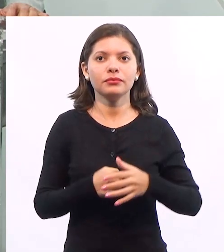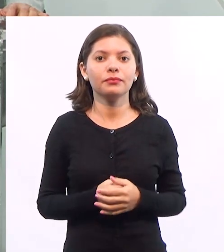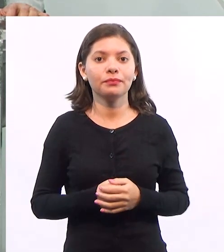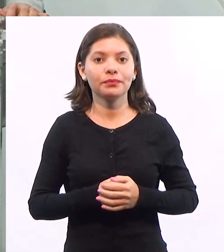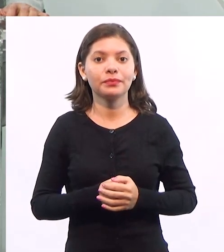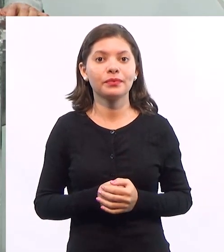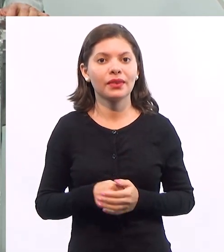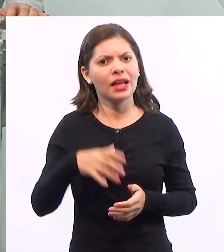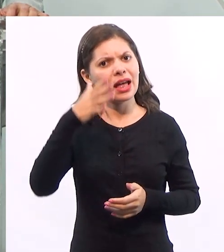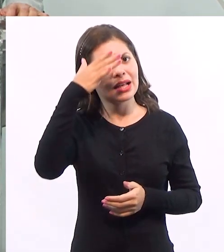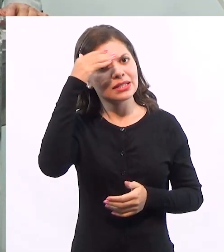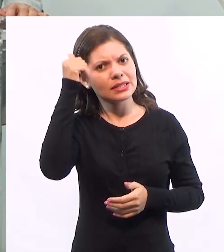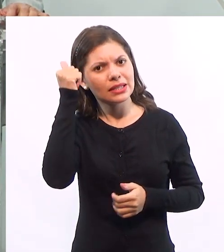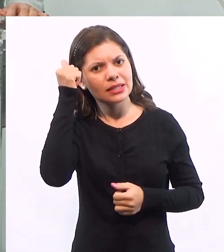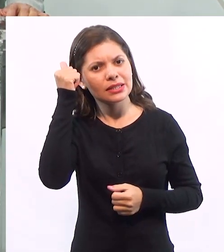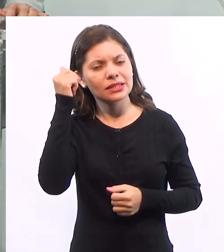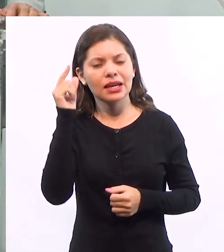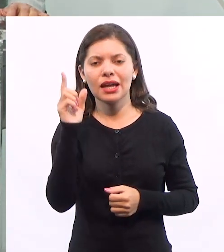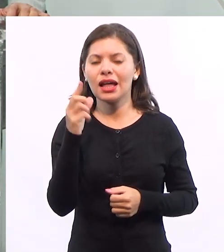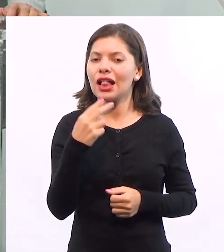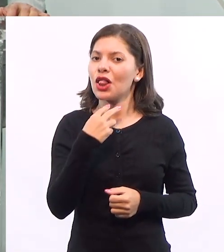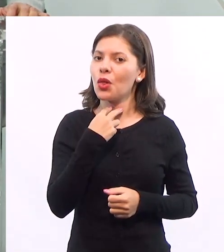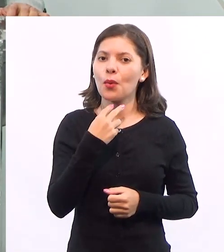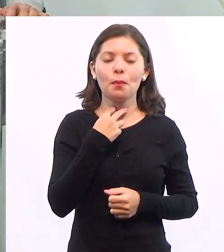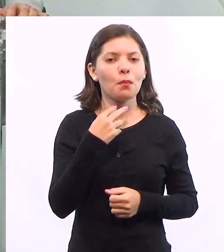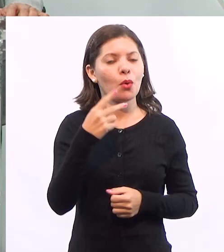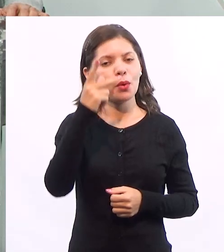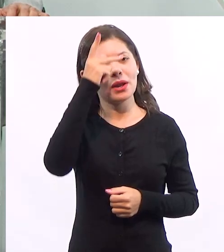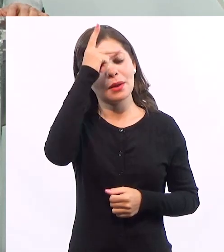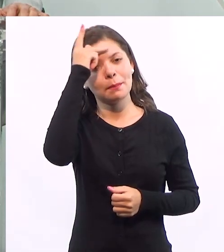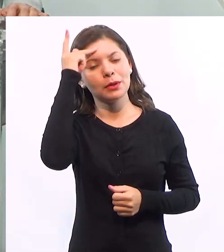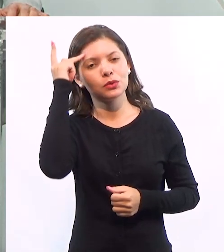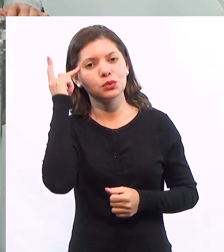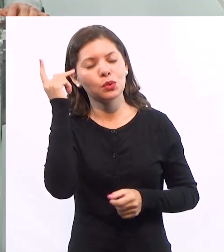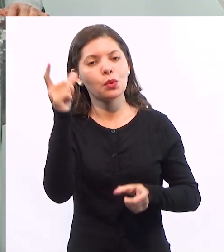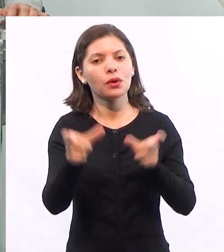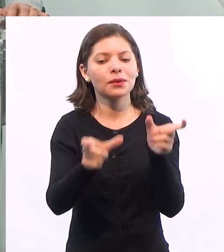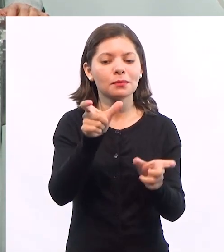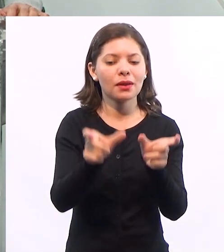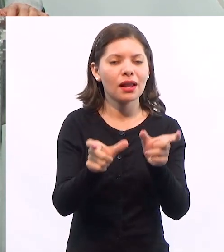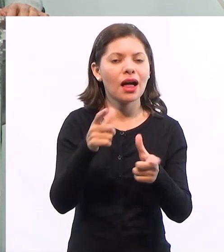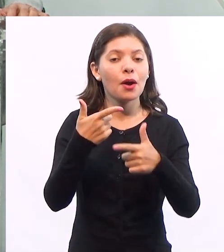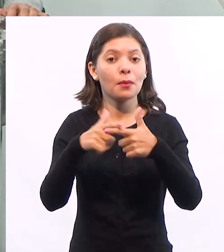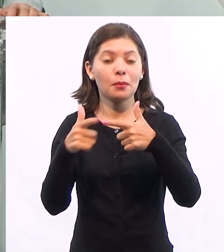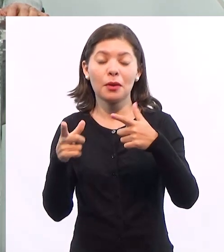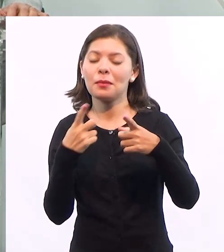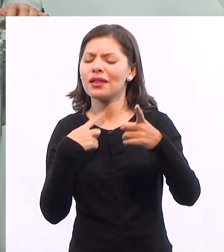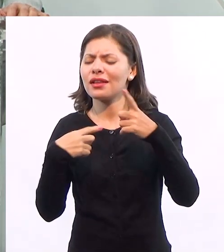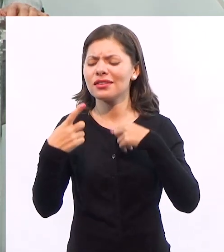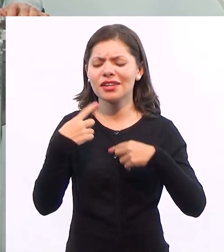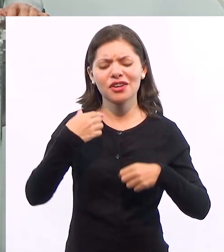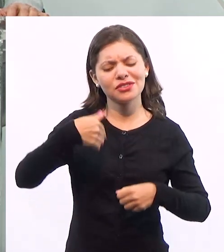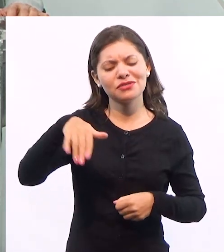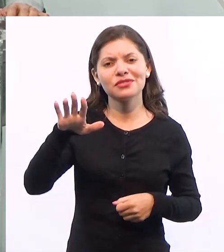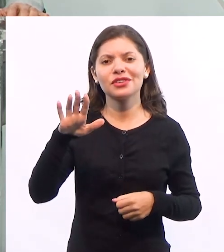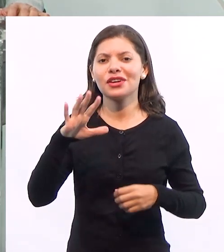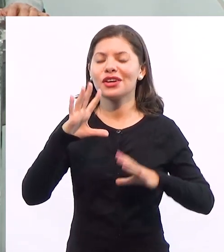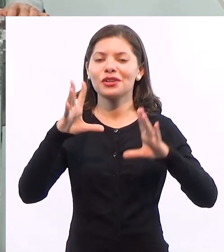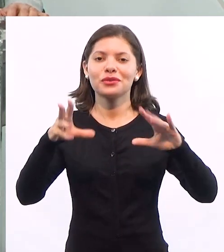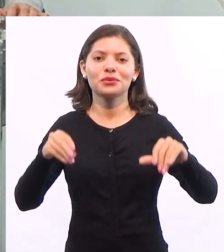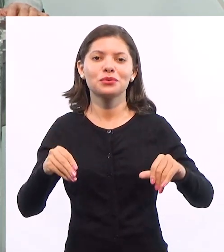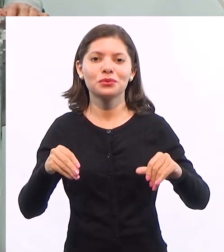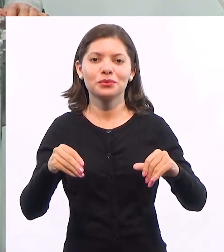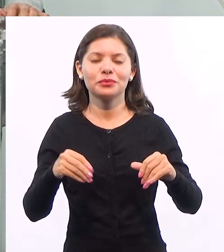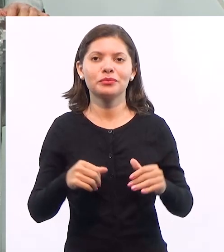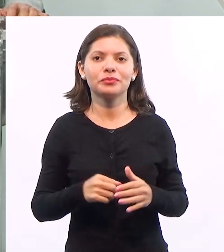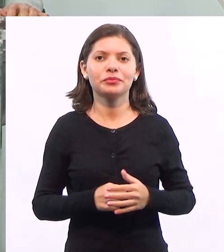dela, tá? Mas sem esquecer da parte burocrática, sem esquecer das pessoas que estão trabalhando, dos seus problemas, desejos, enfim, tudo aquilo